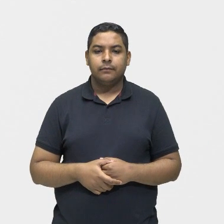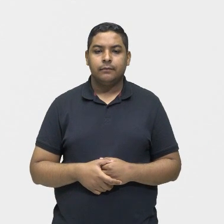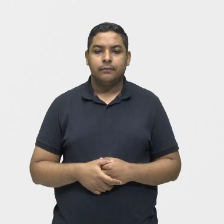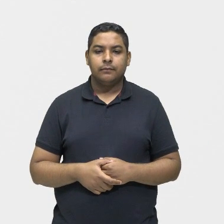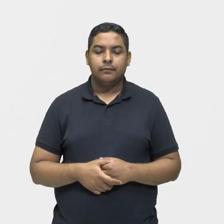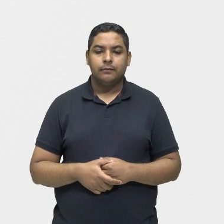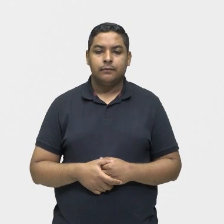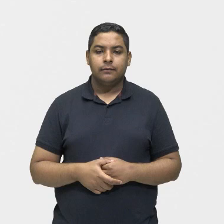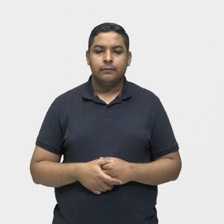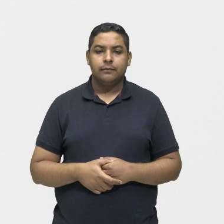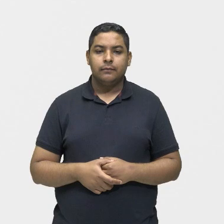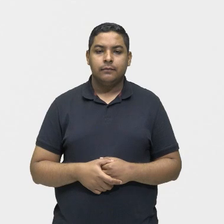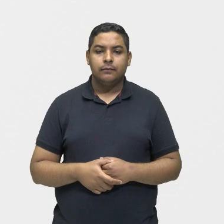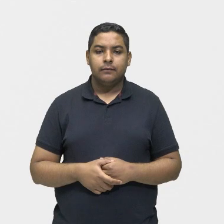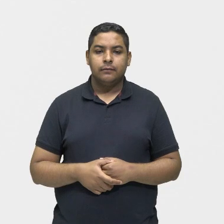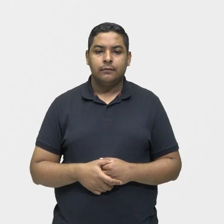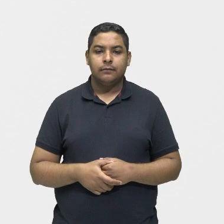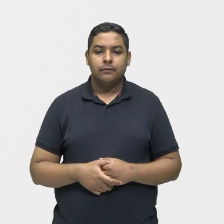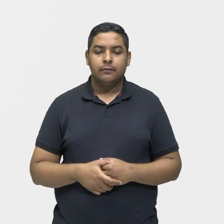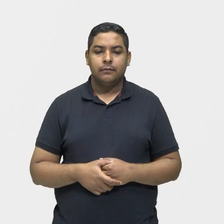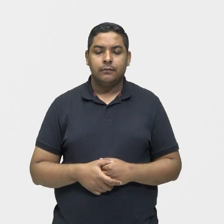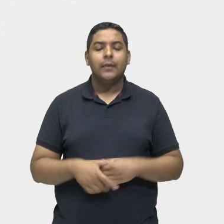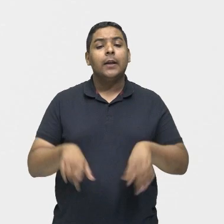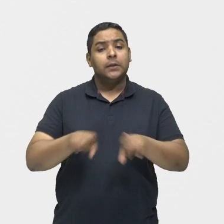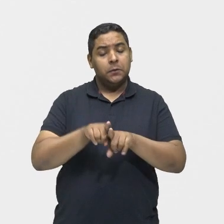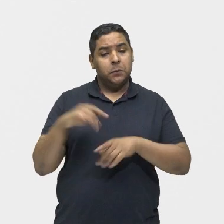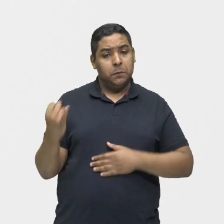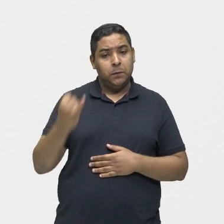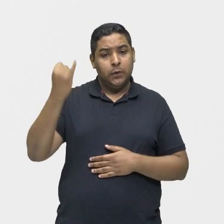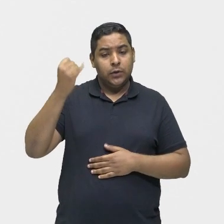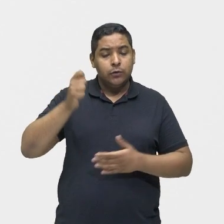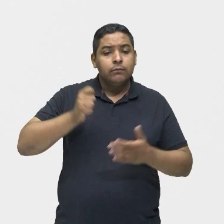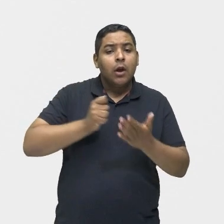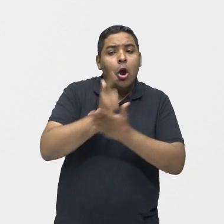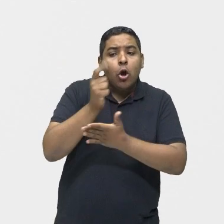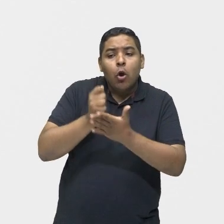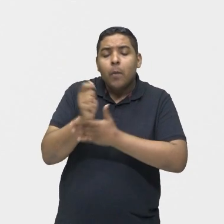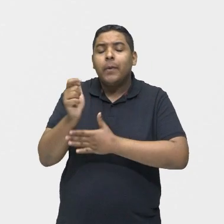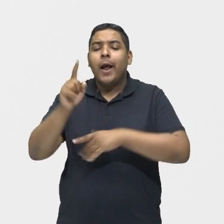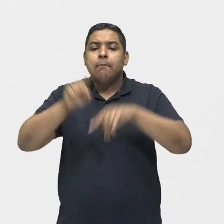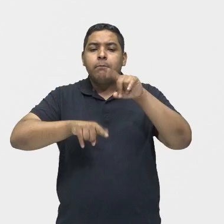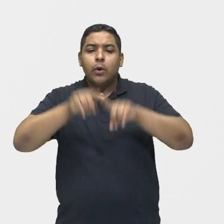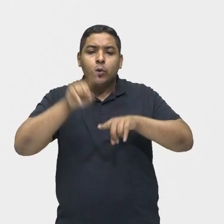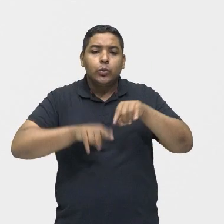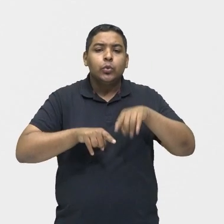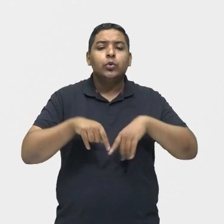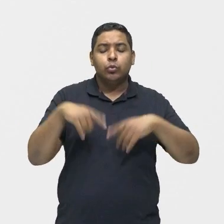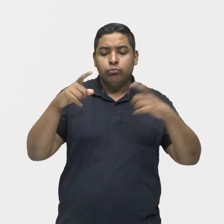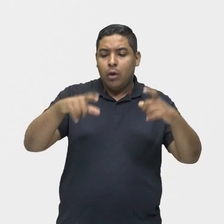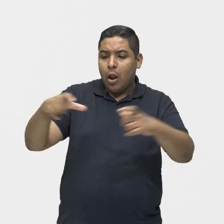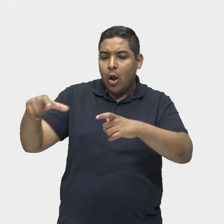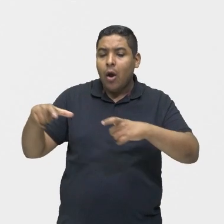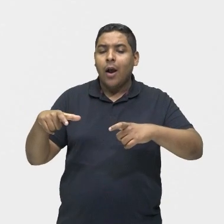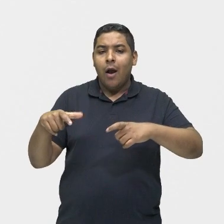Buying local products, isso é também importante, comprar produtos locais, né, isso evita o transporte longo